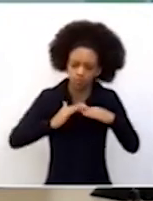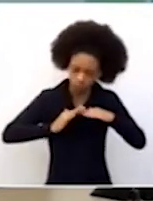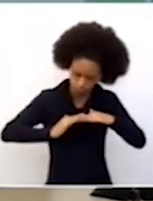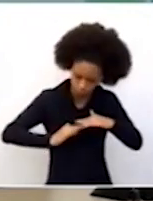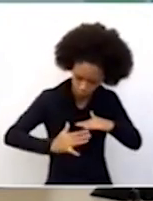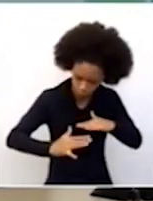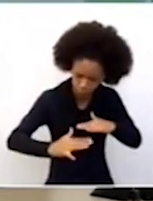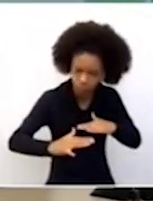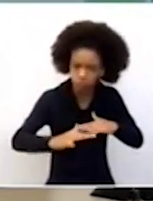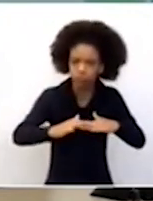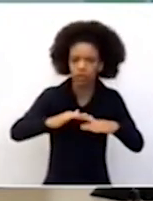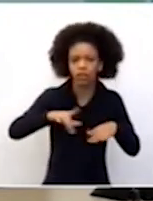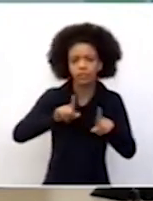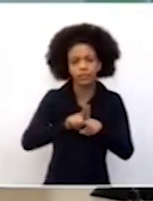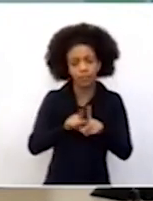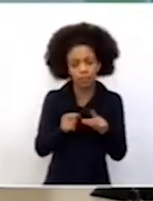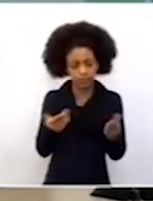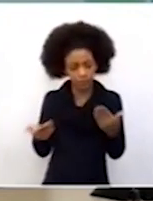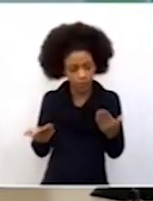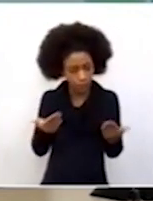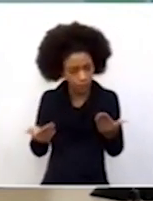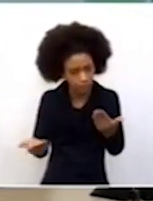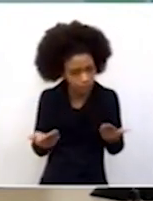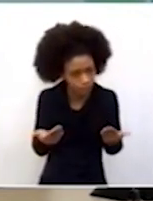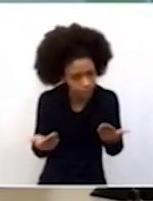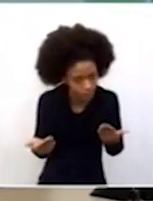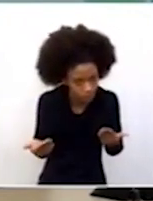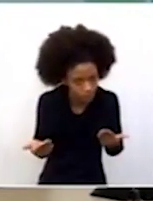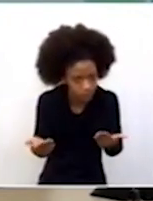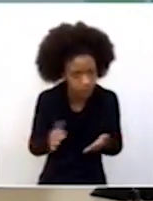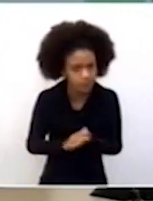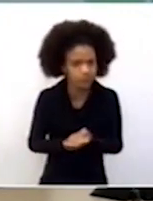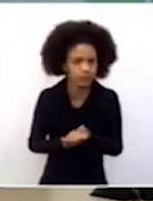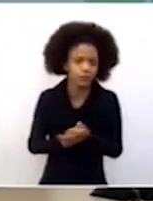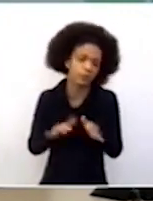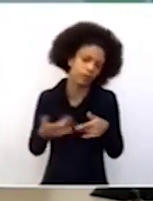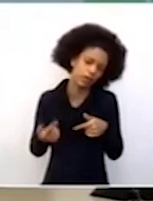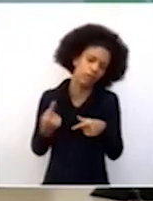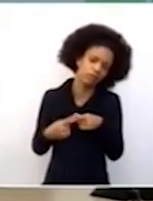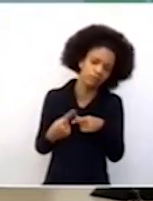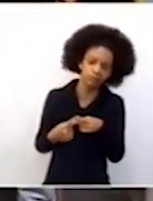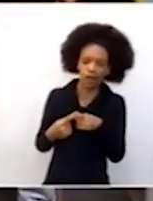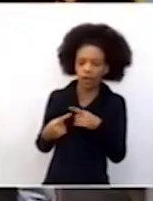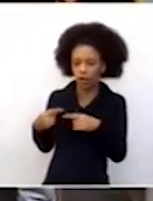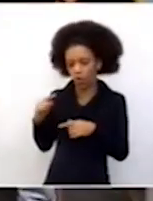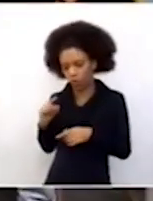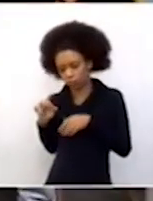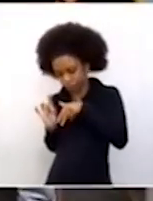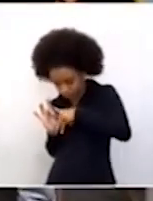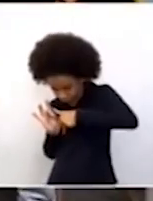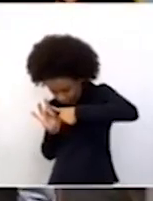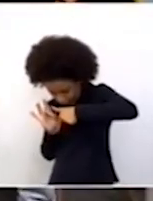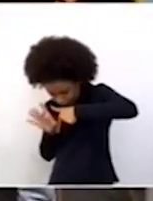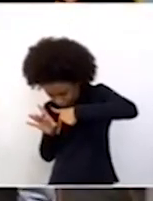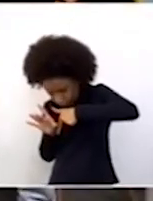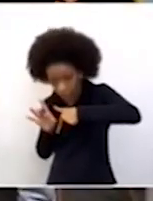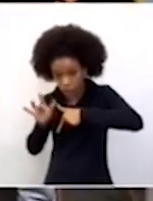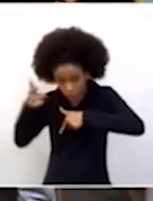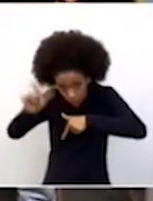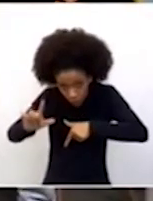geométrico, da comparação, né? Porque um vai jogar, o outro vai jogar, e eles vão comparar os resultados,